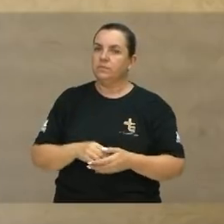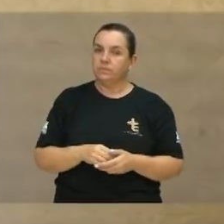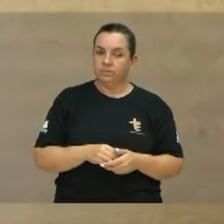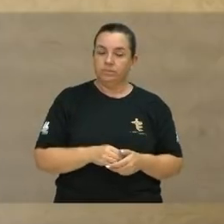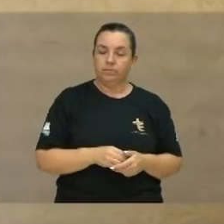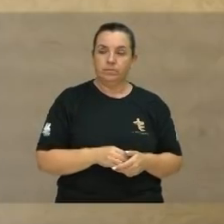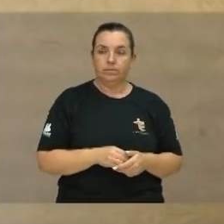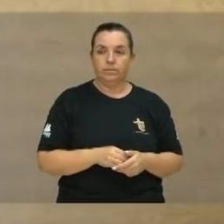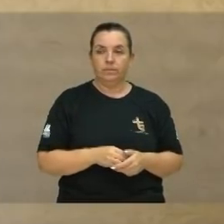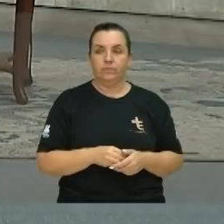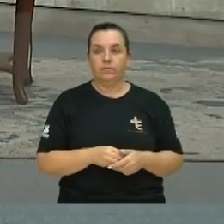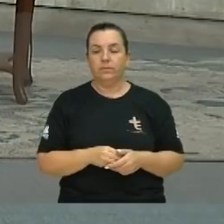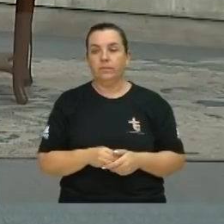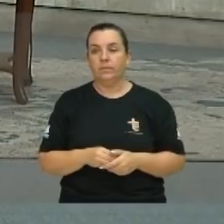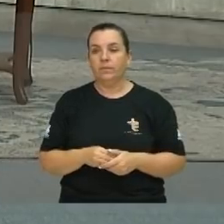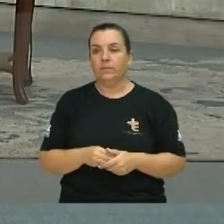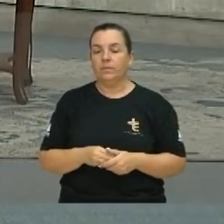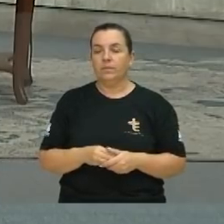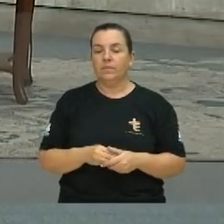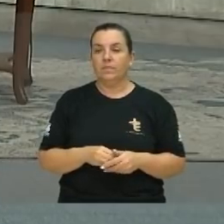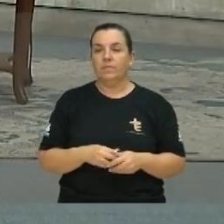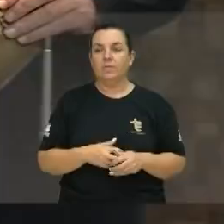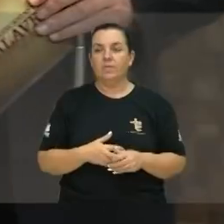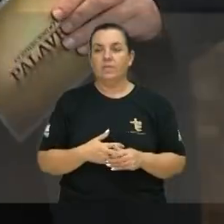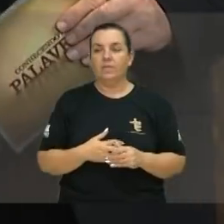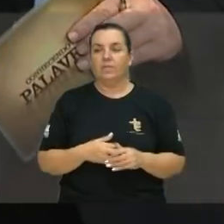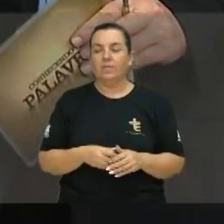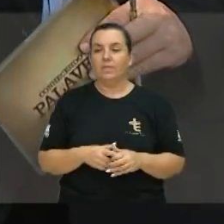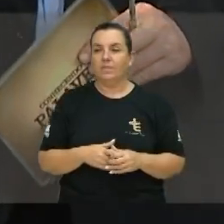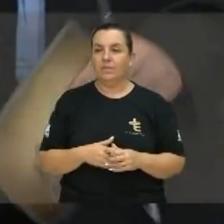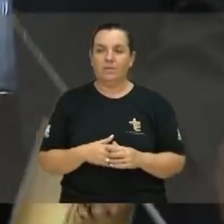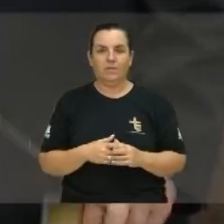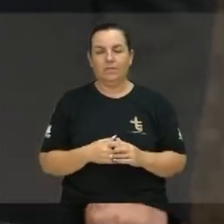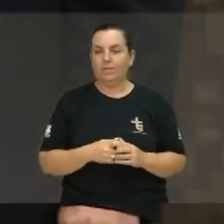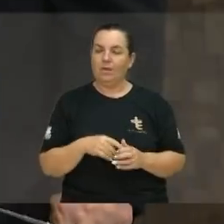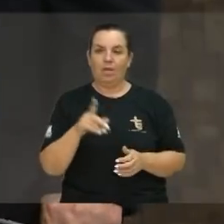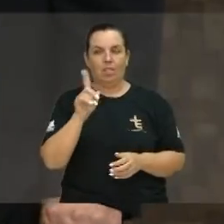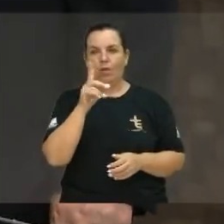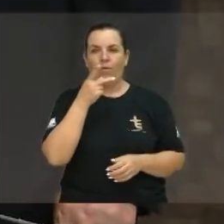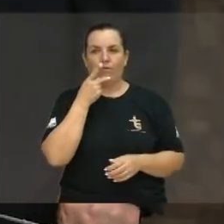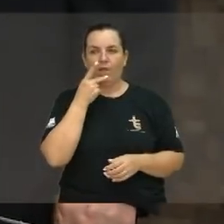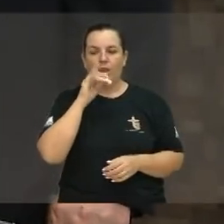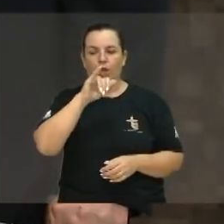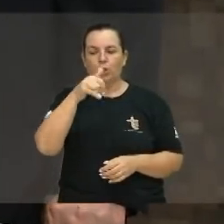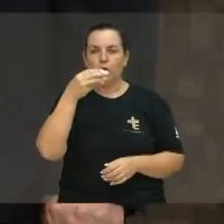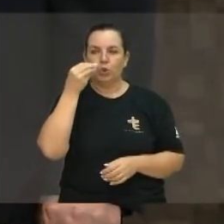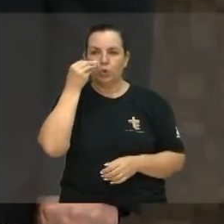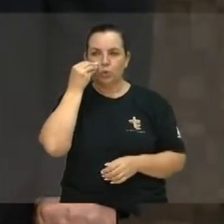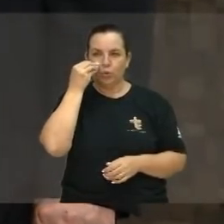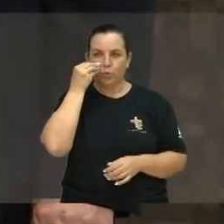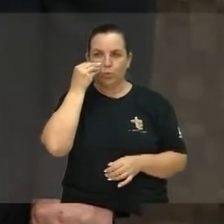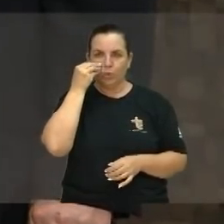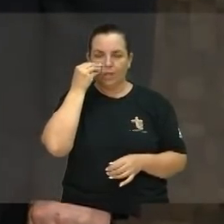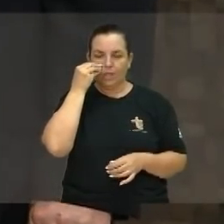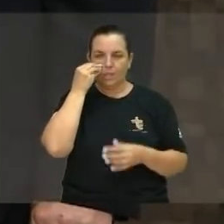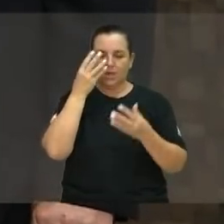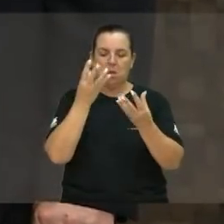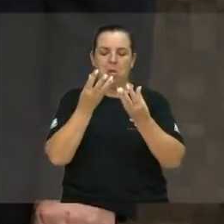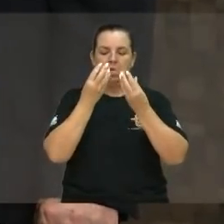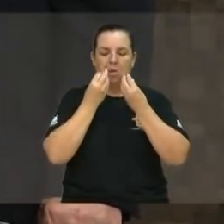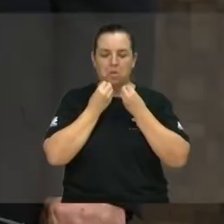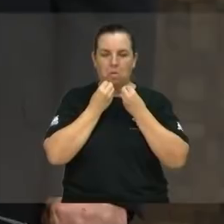judas filho de simão iscariotes e ele não quis quis judas tomou o pão meu